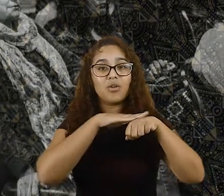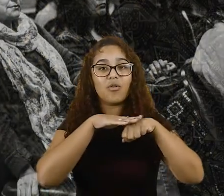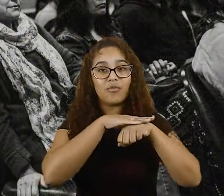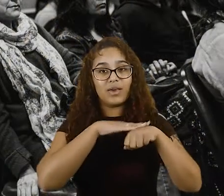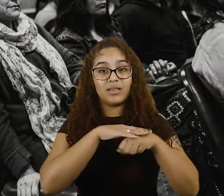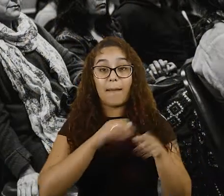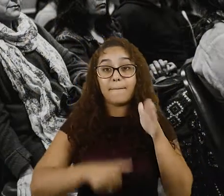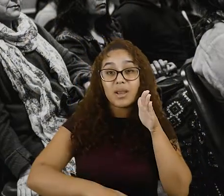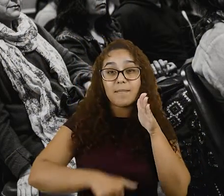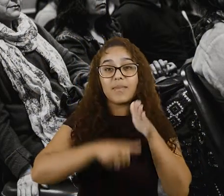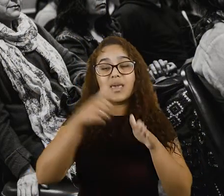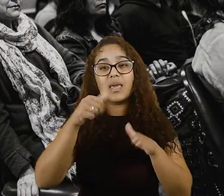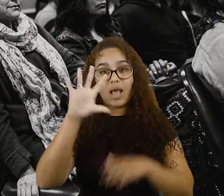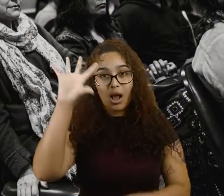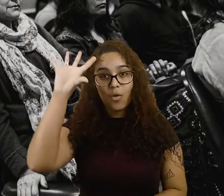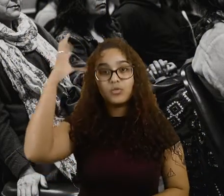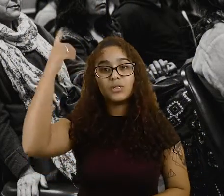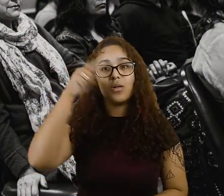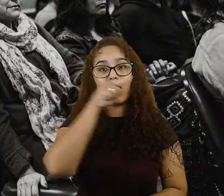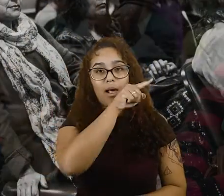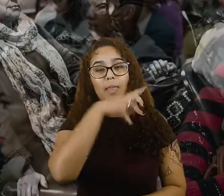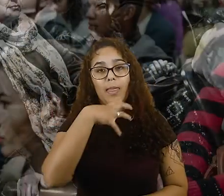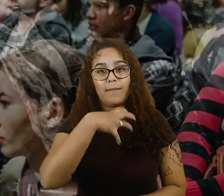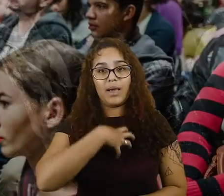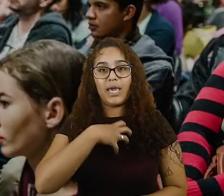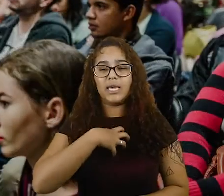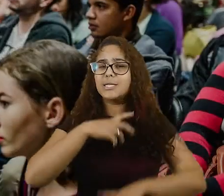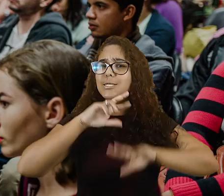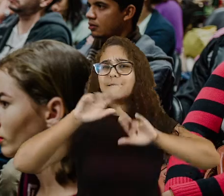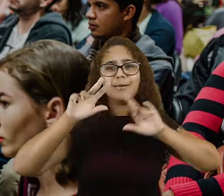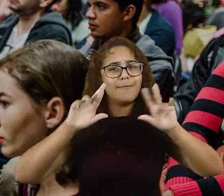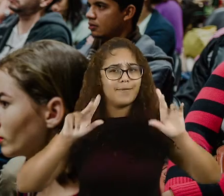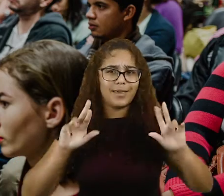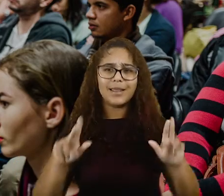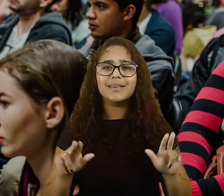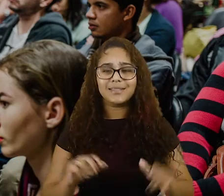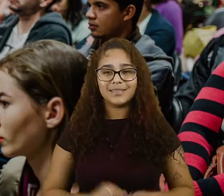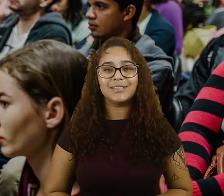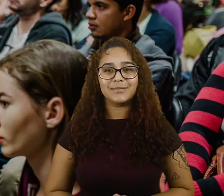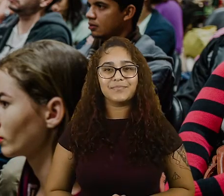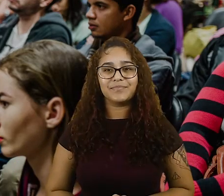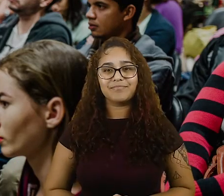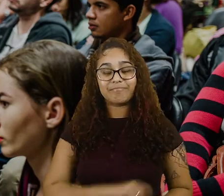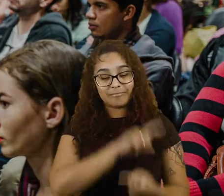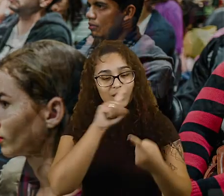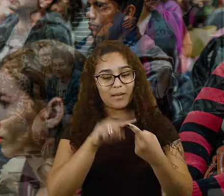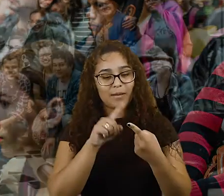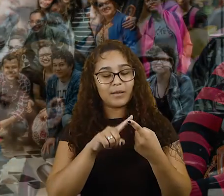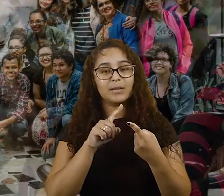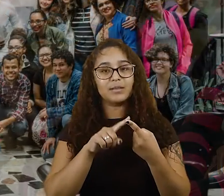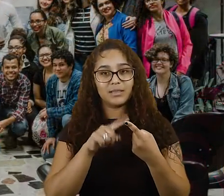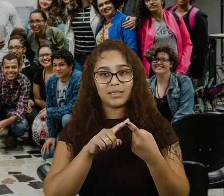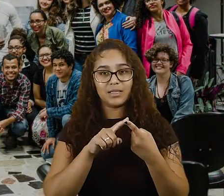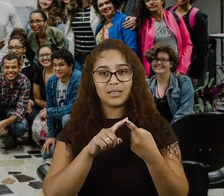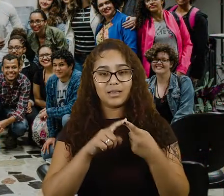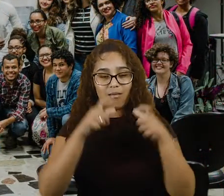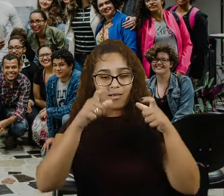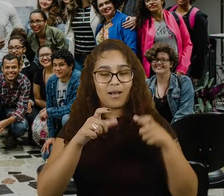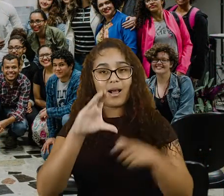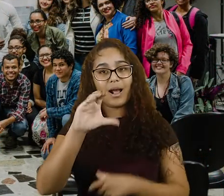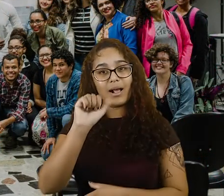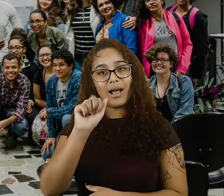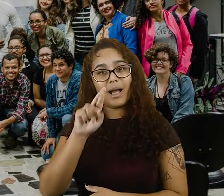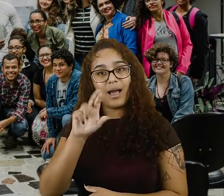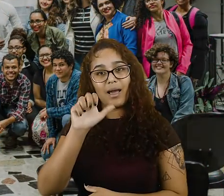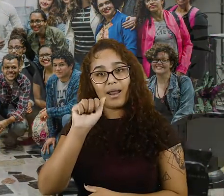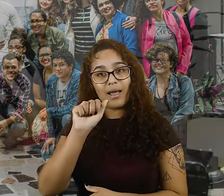conversa. A primeira edição aconteceu no extremo sul da Bahia, de diferentes maneiras, né? A primeira parte